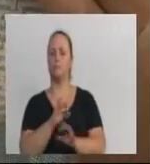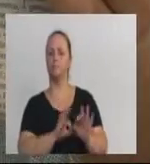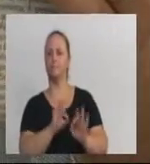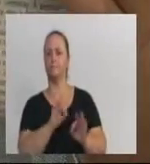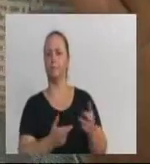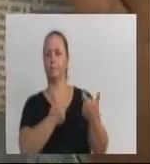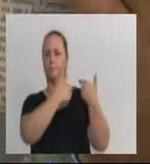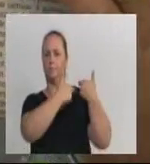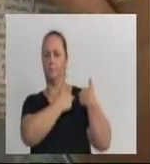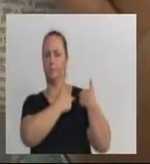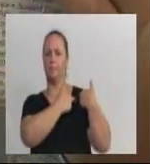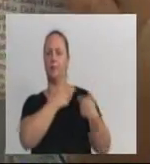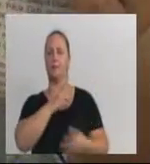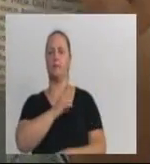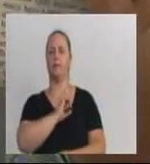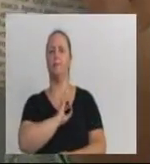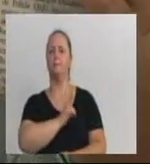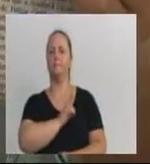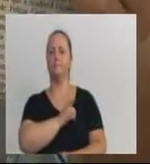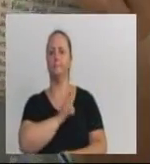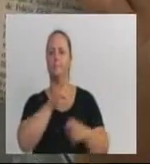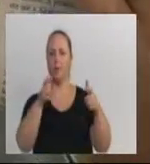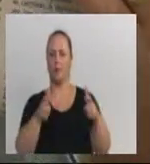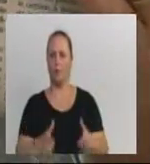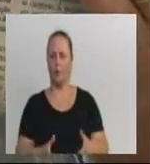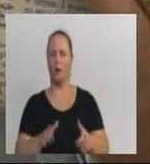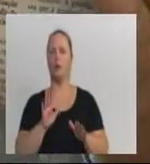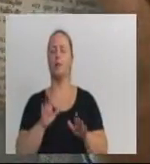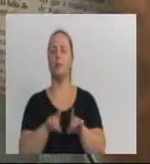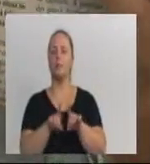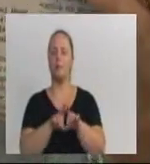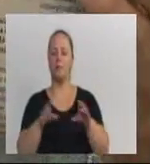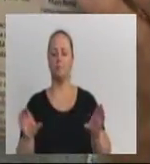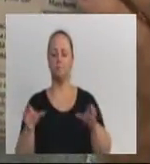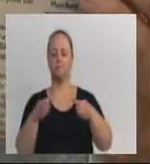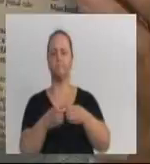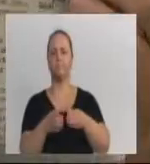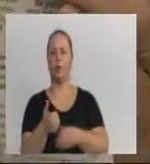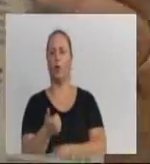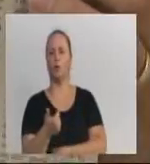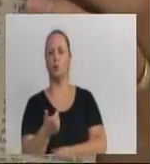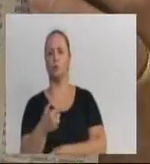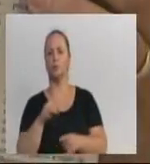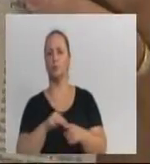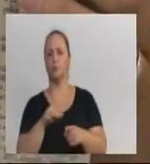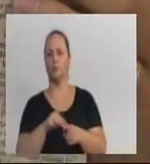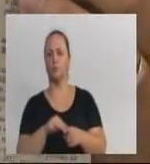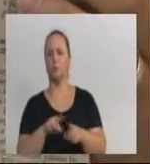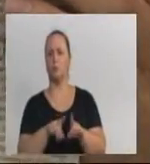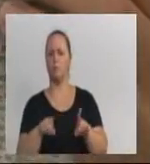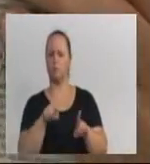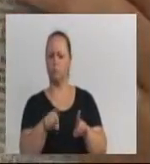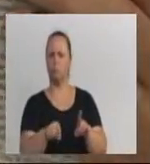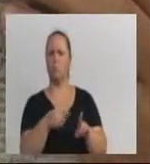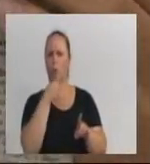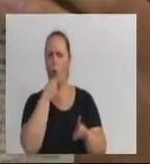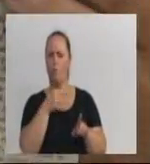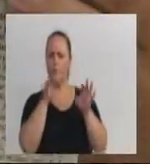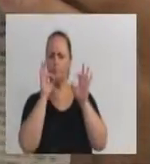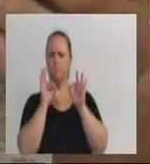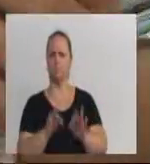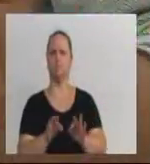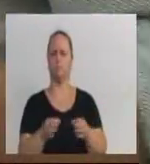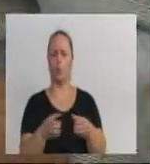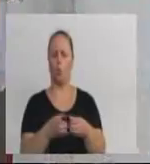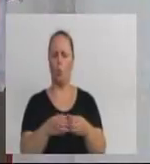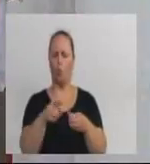a nossa delegacia regional, envolve mais de 12 municípios e faz de verdade, ele e sua equipe,